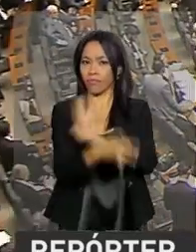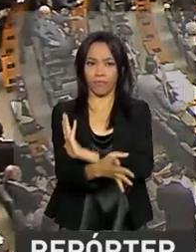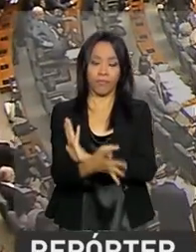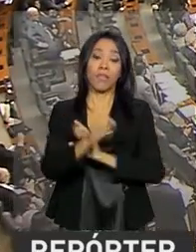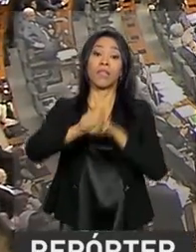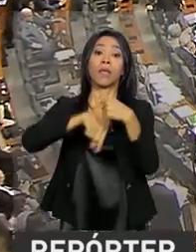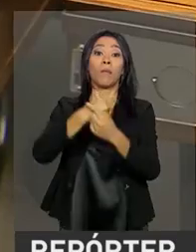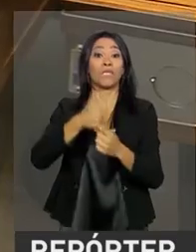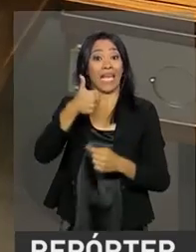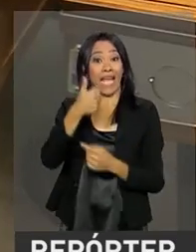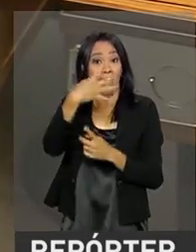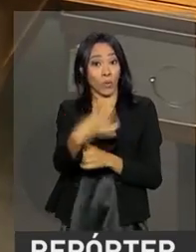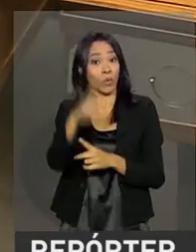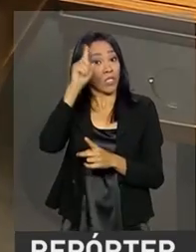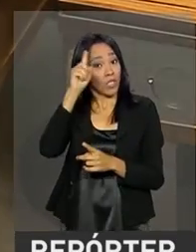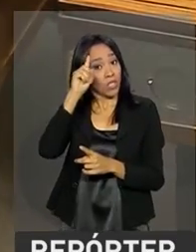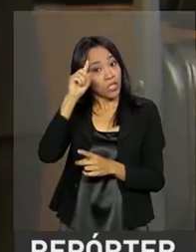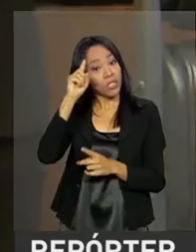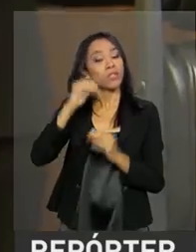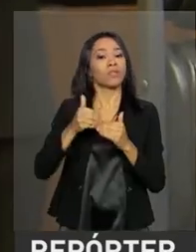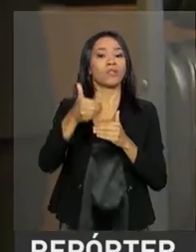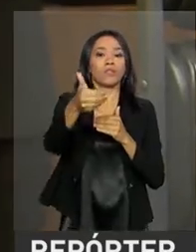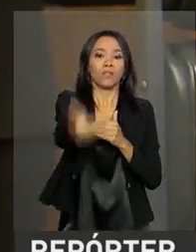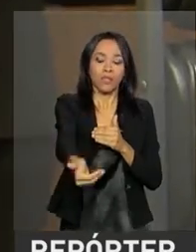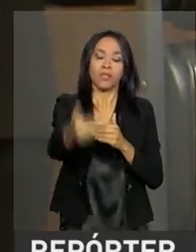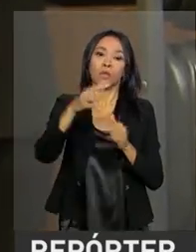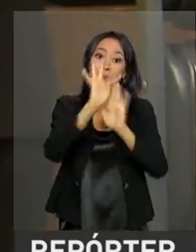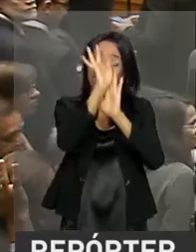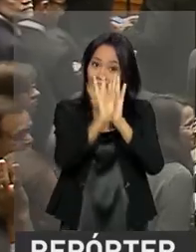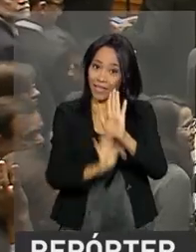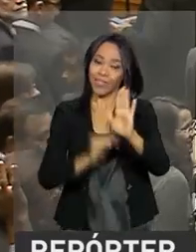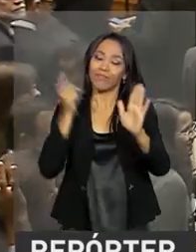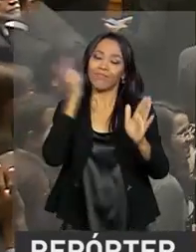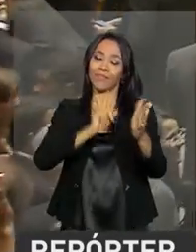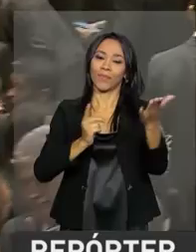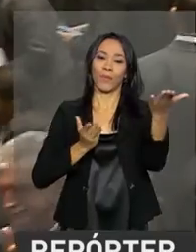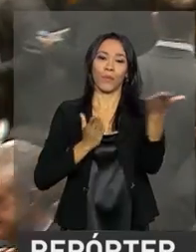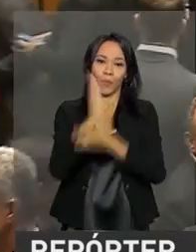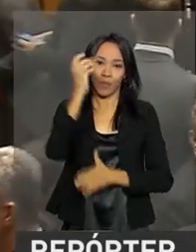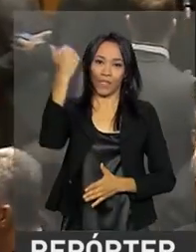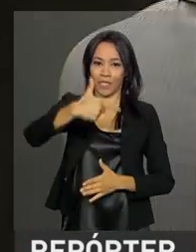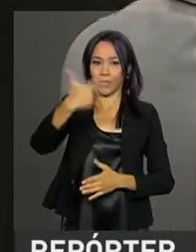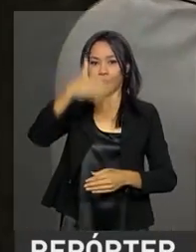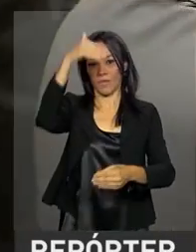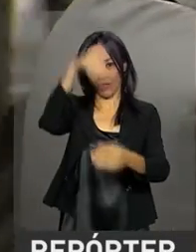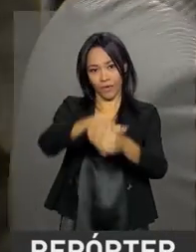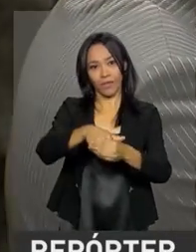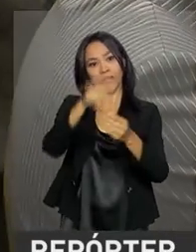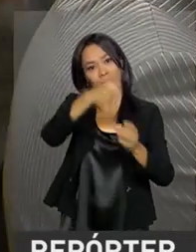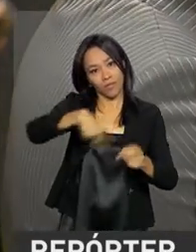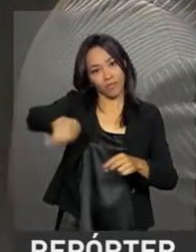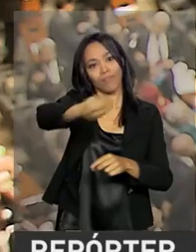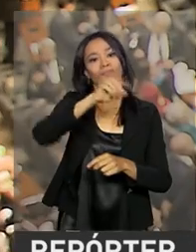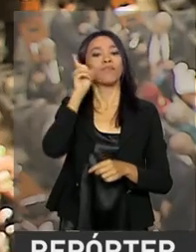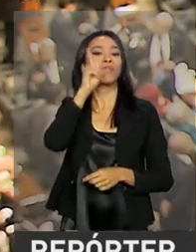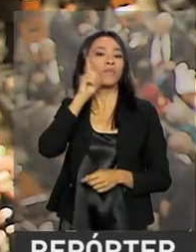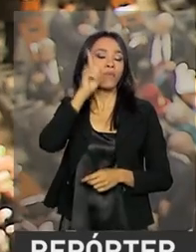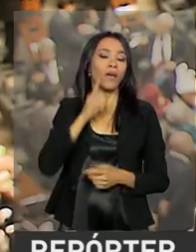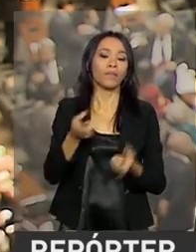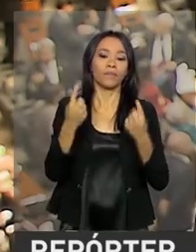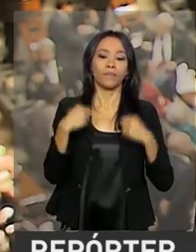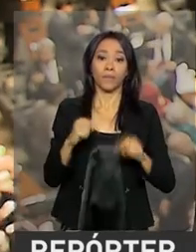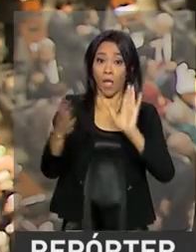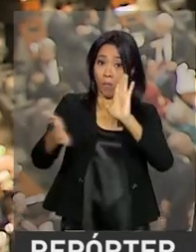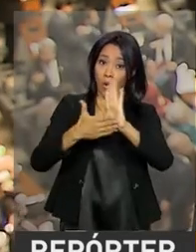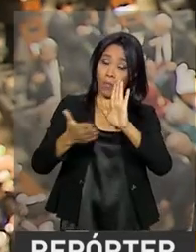de 14 dias do primeiro turno, o texto base da PEC foi aprovado em segundo turno pelos deputados. A proposta